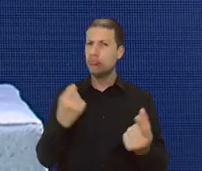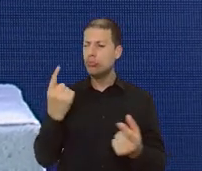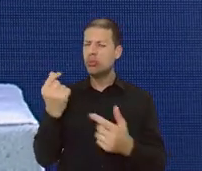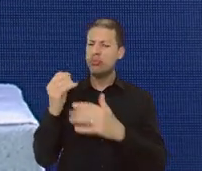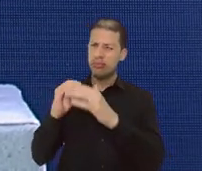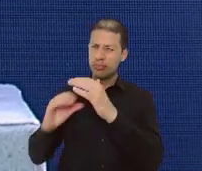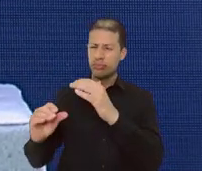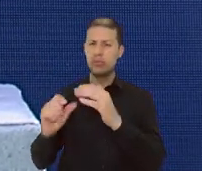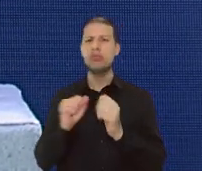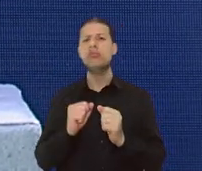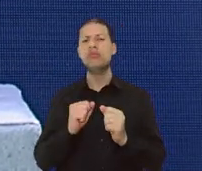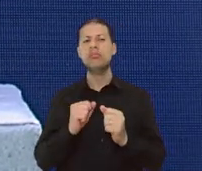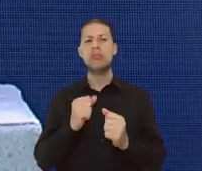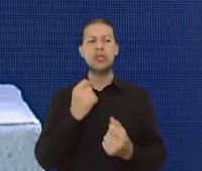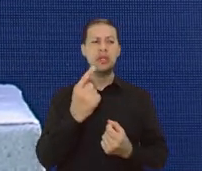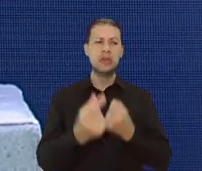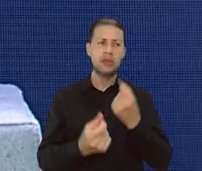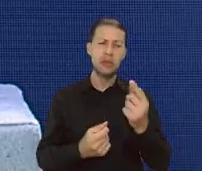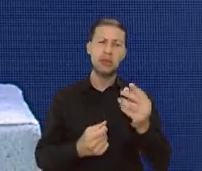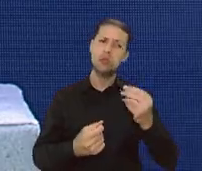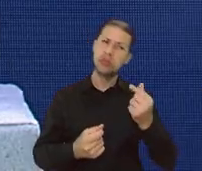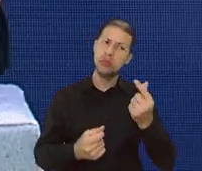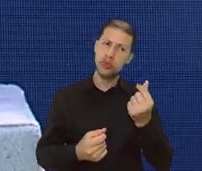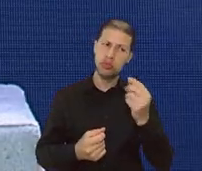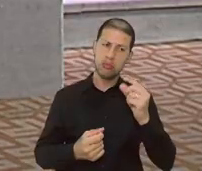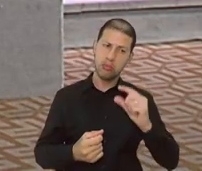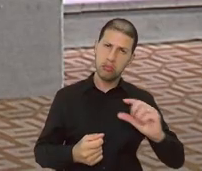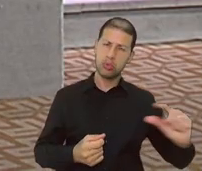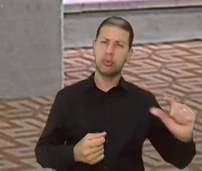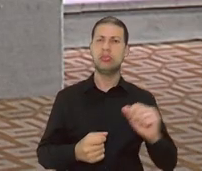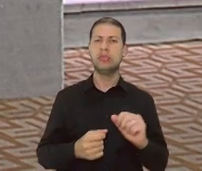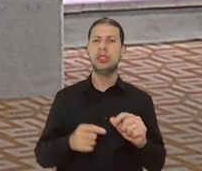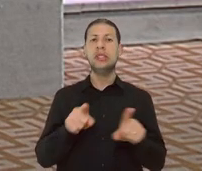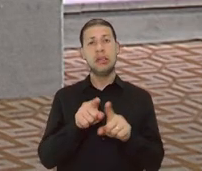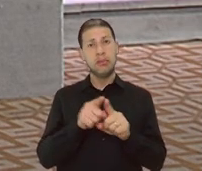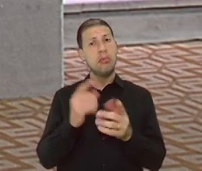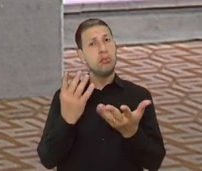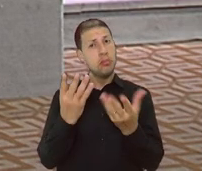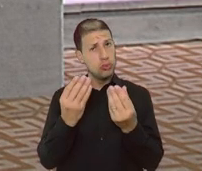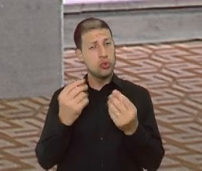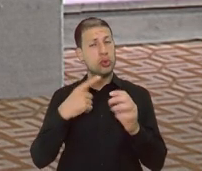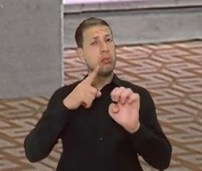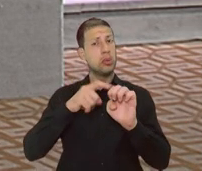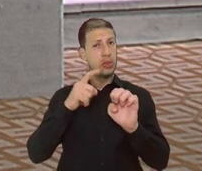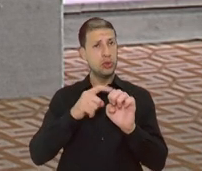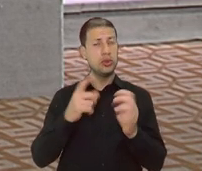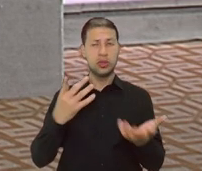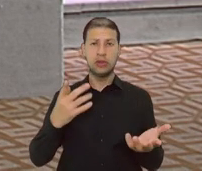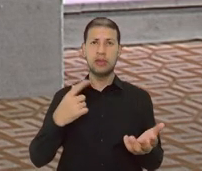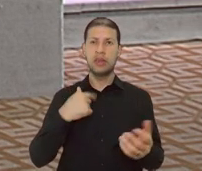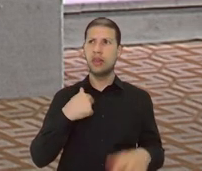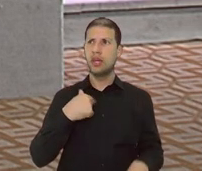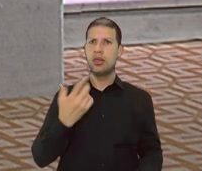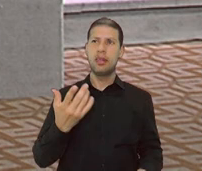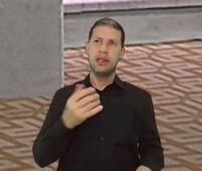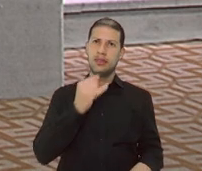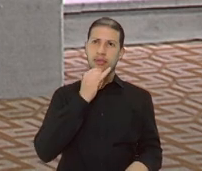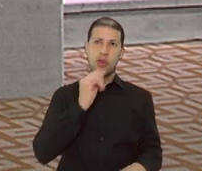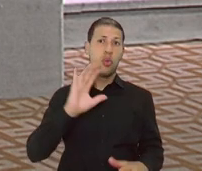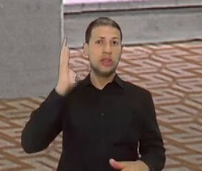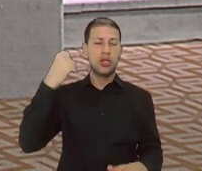atraiu muitos empreendedores oportunistas de repente começam os cases Ah eu sou VIP de um grande banco aqui